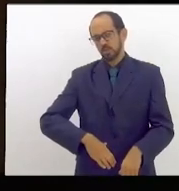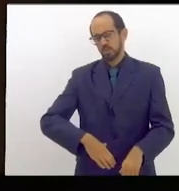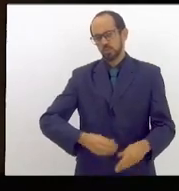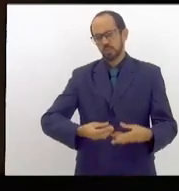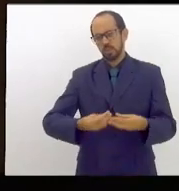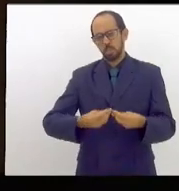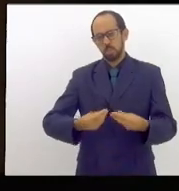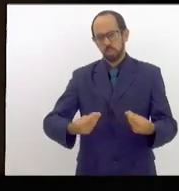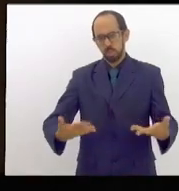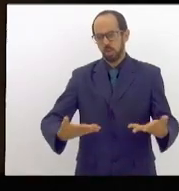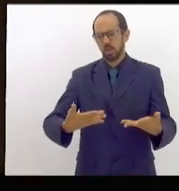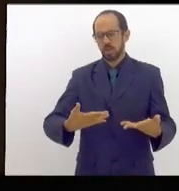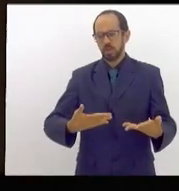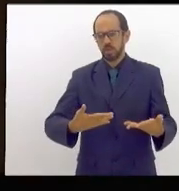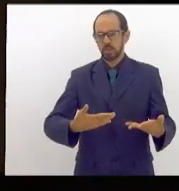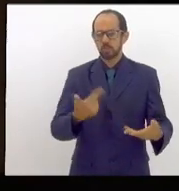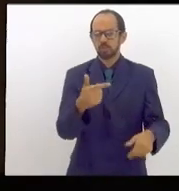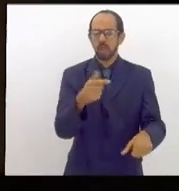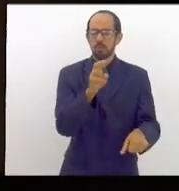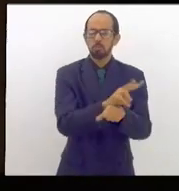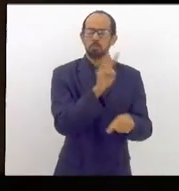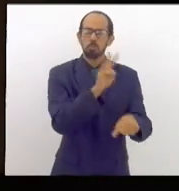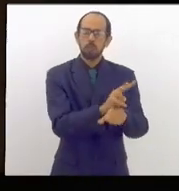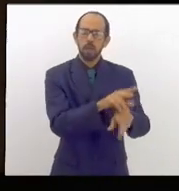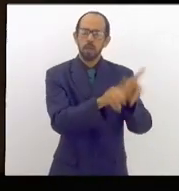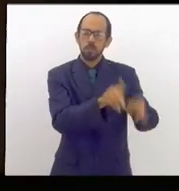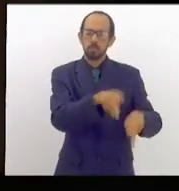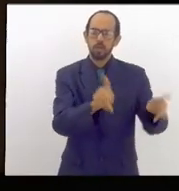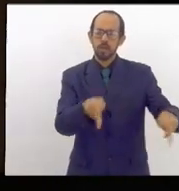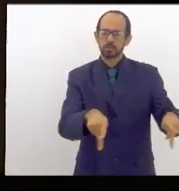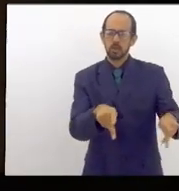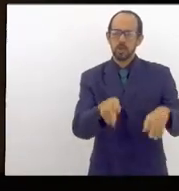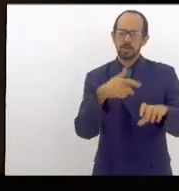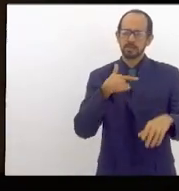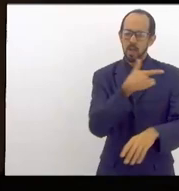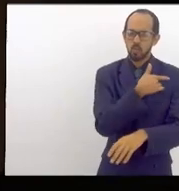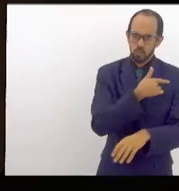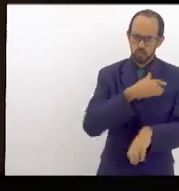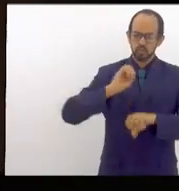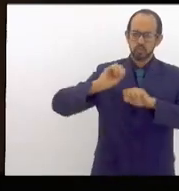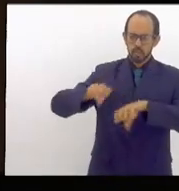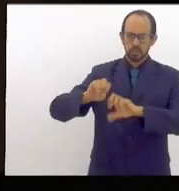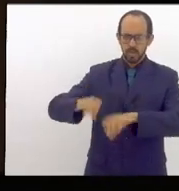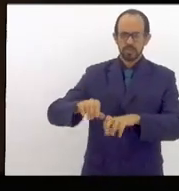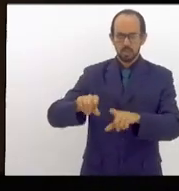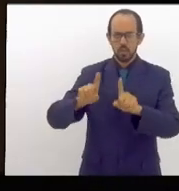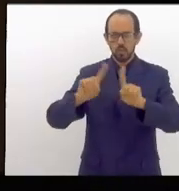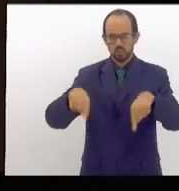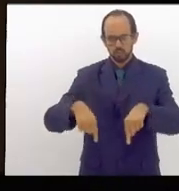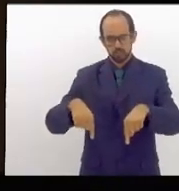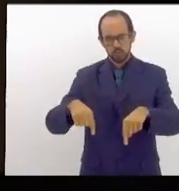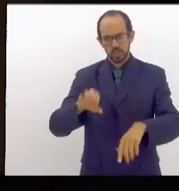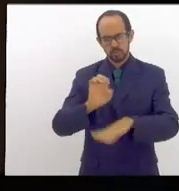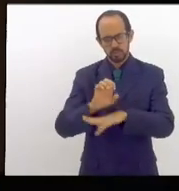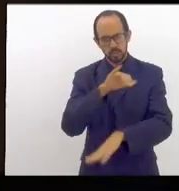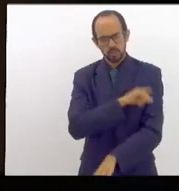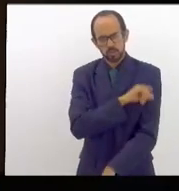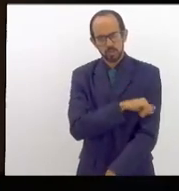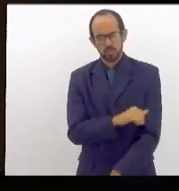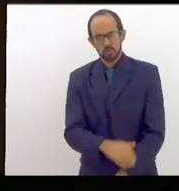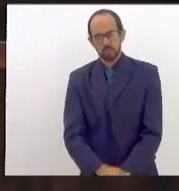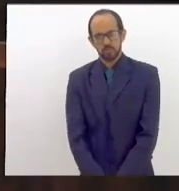a população a saúde e a educação e o funcionalismo no estado do Rio de Janeiro